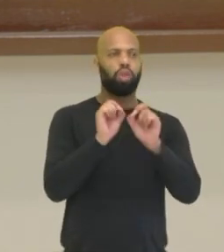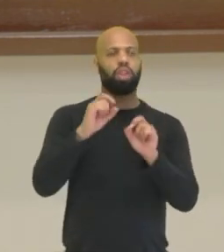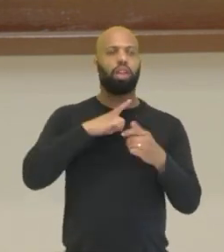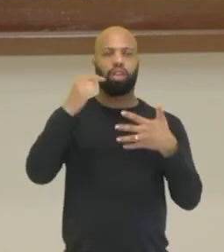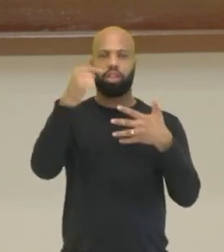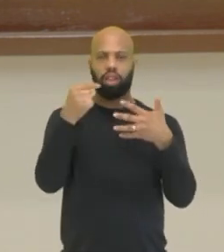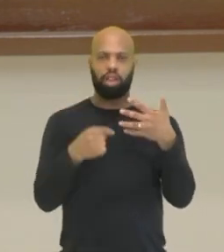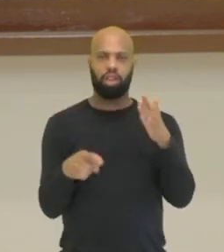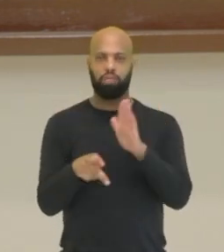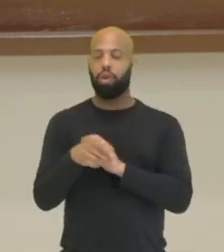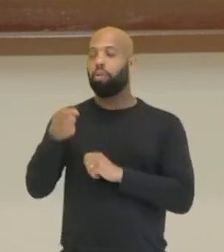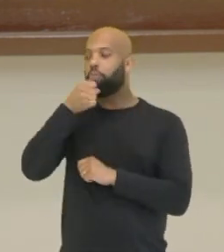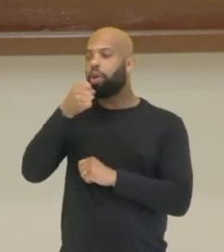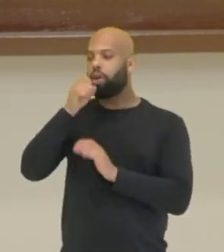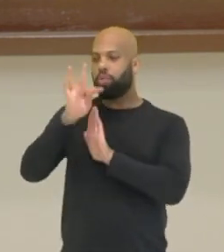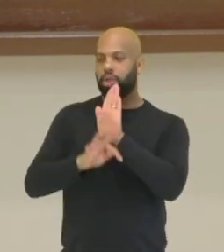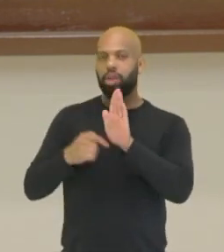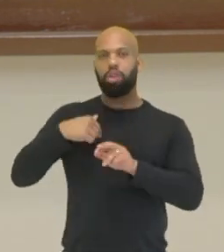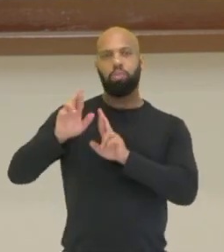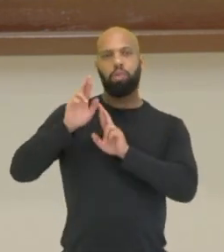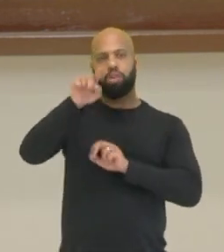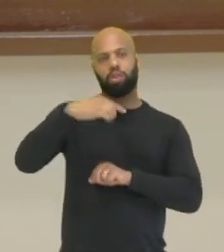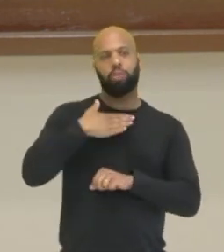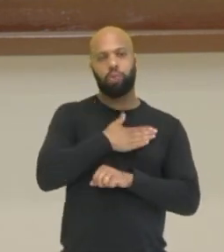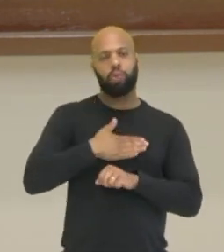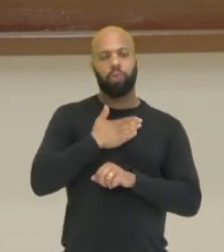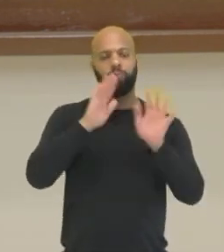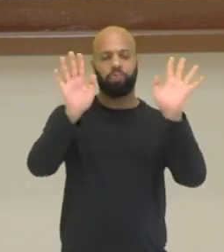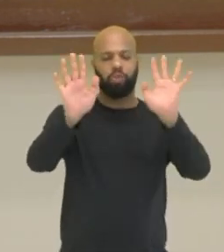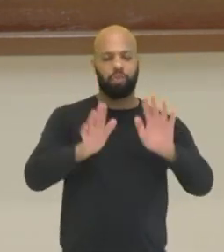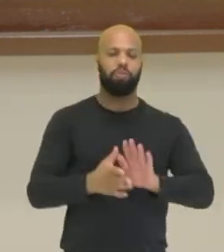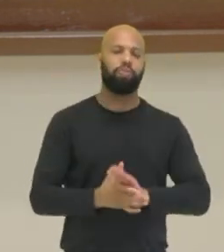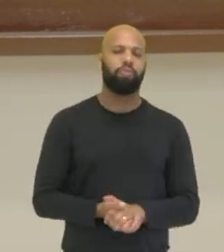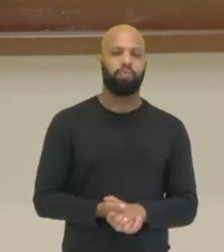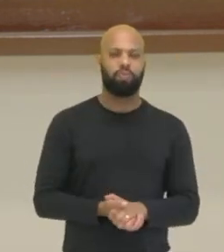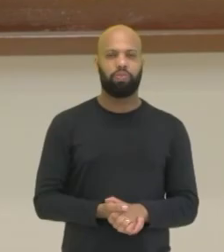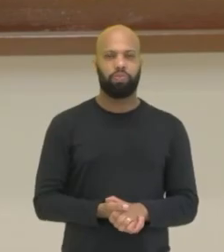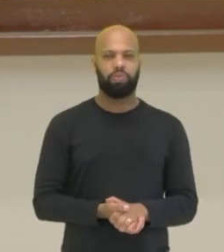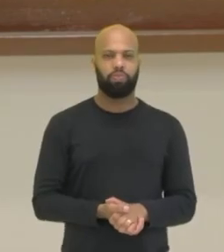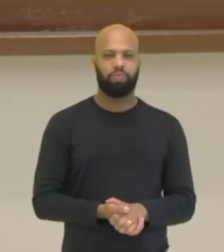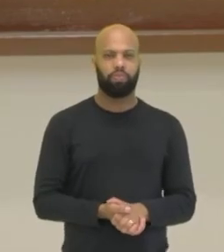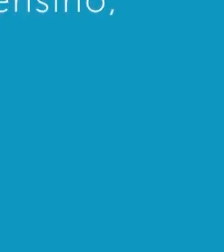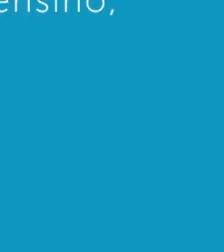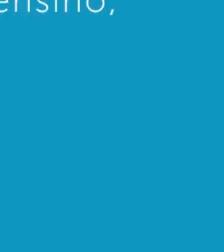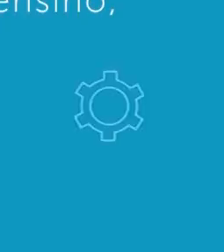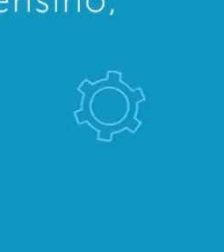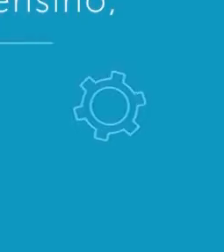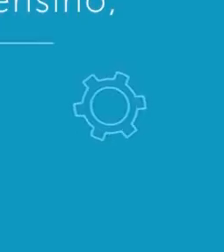elementos composicionais da reportagem. Eu espero que vocês tenham gostado e até breve.